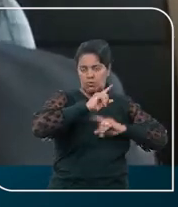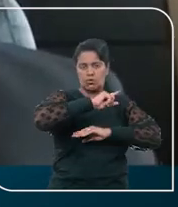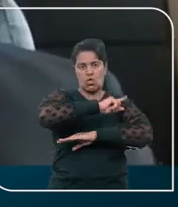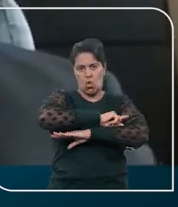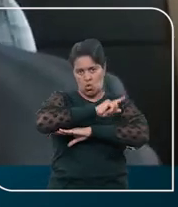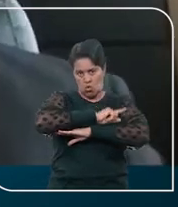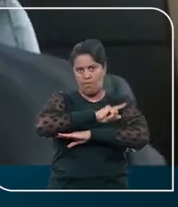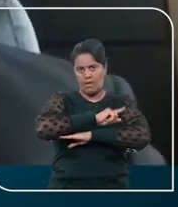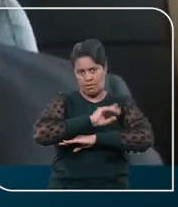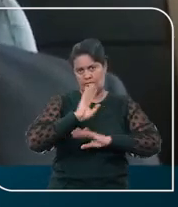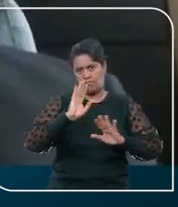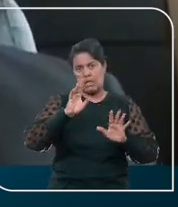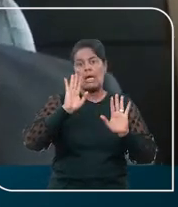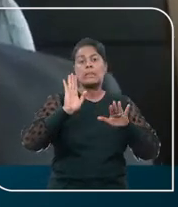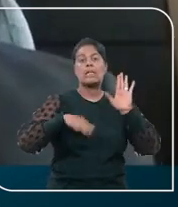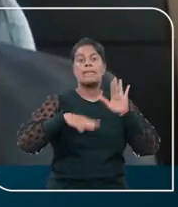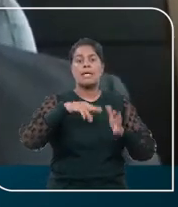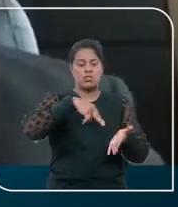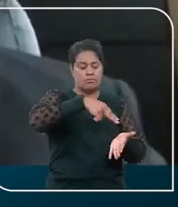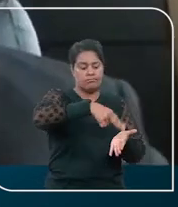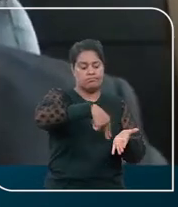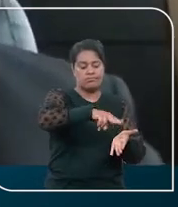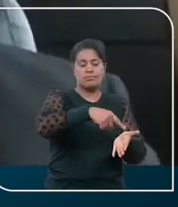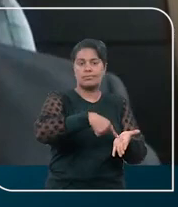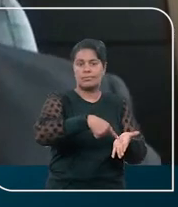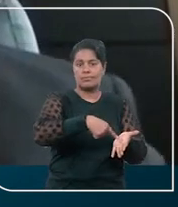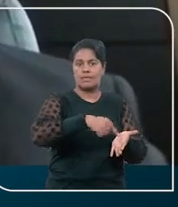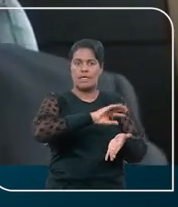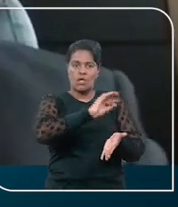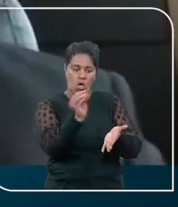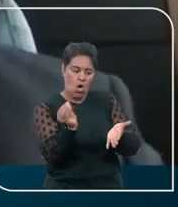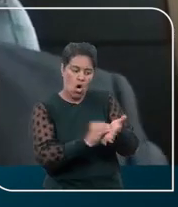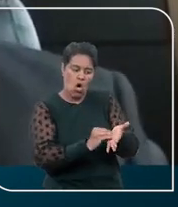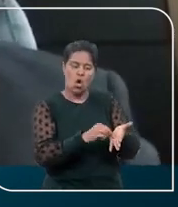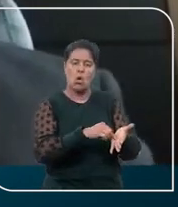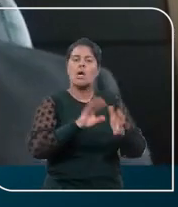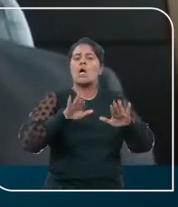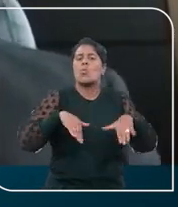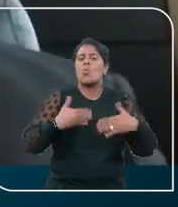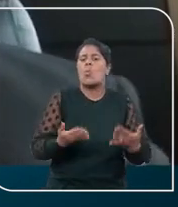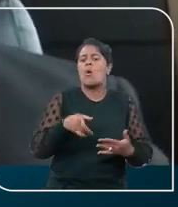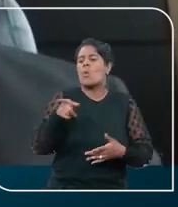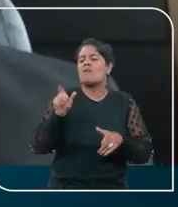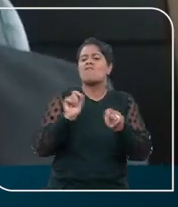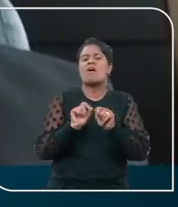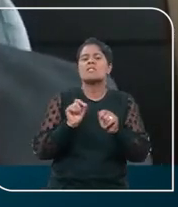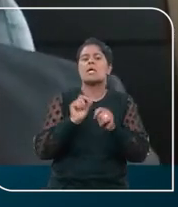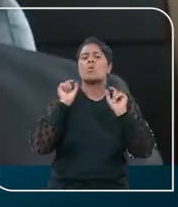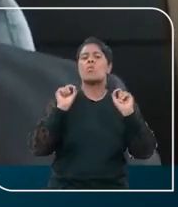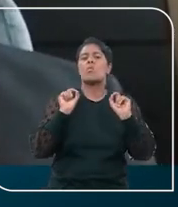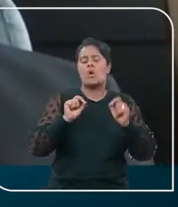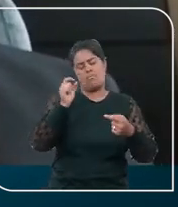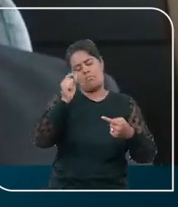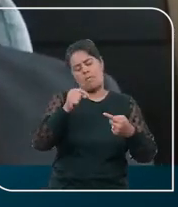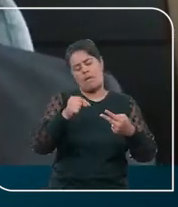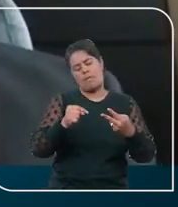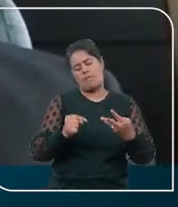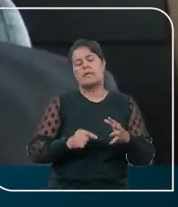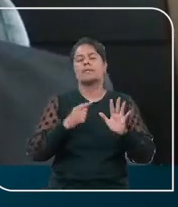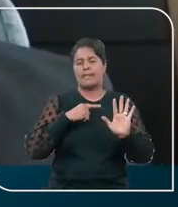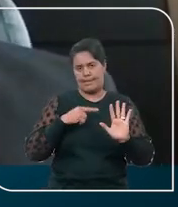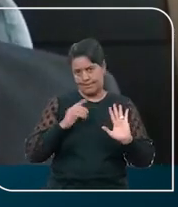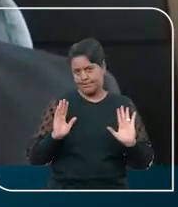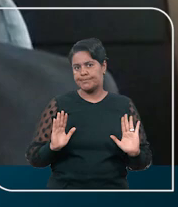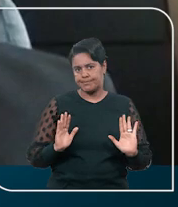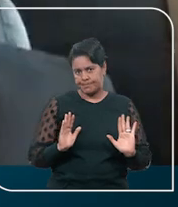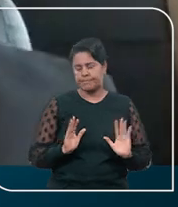convenção é que vai dizer as funções do síndico, atribuições, responsabilidades, complementando o que diz o artigo 1348. E